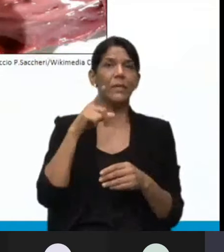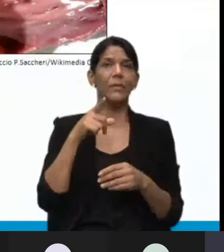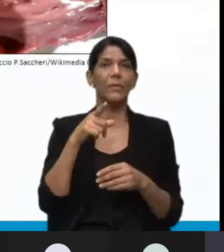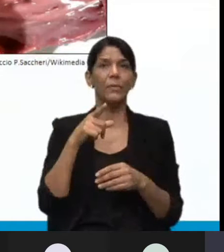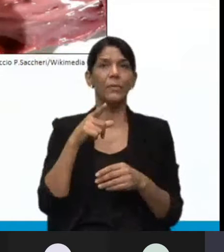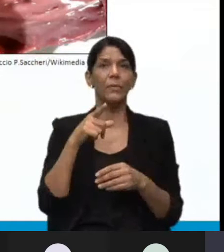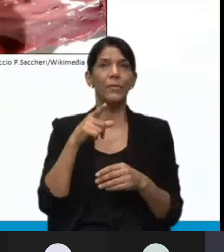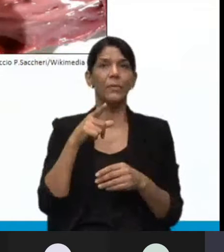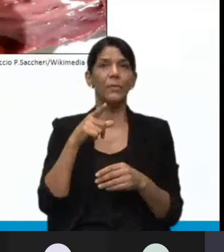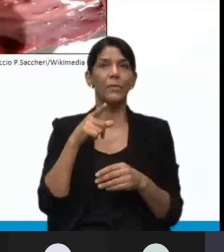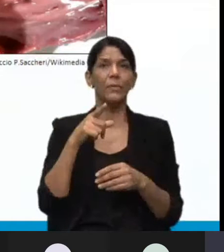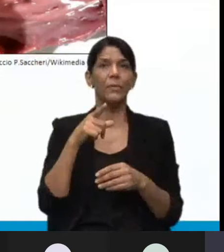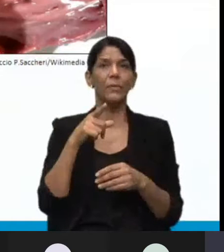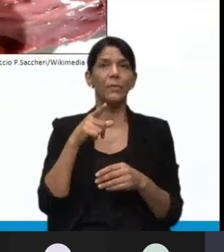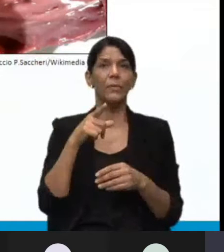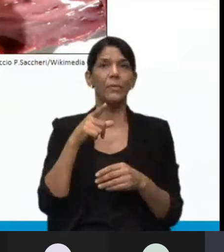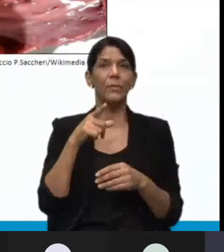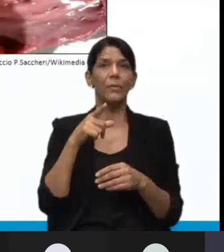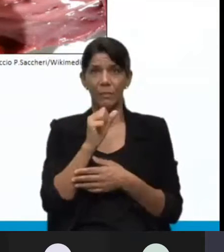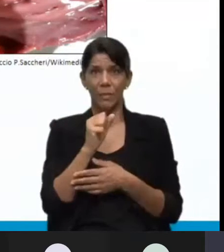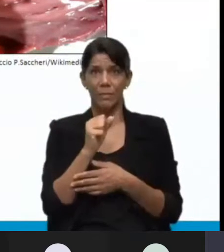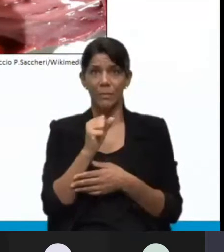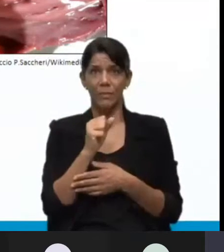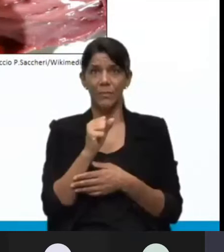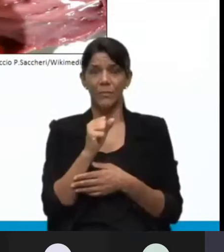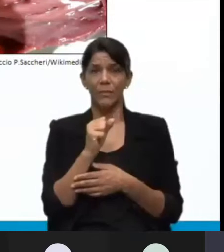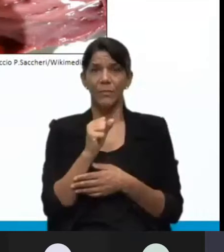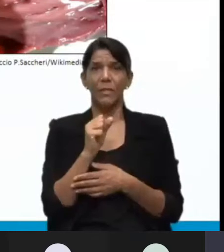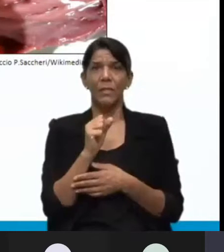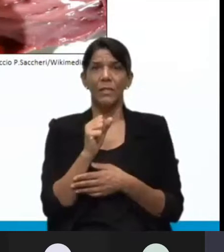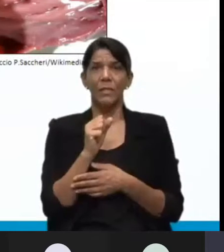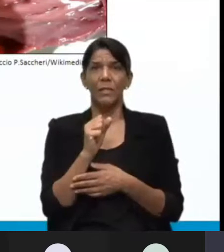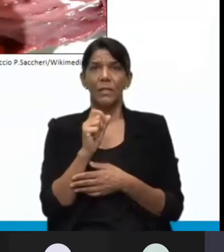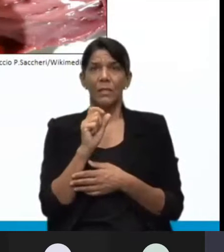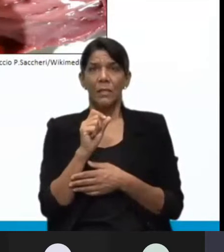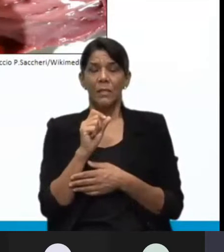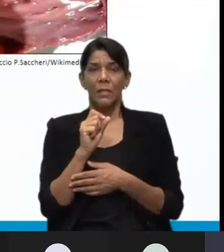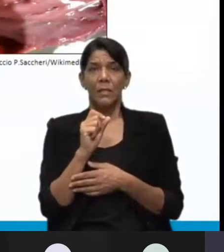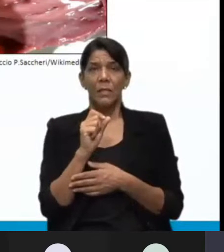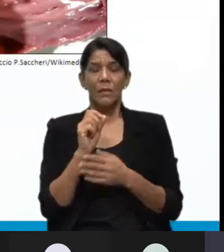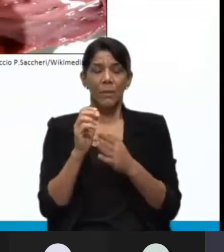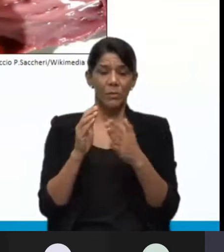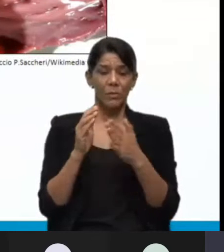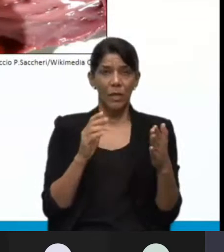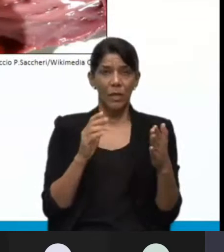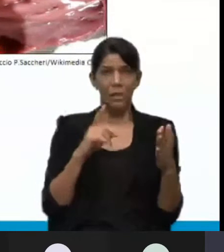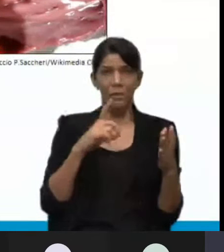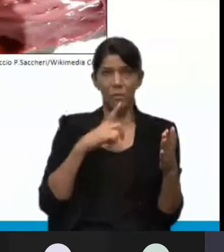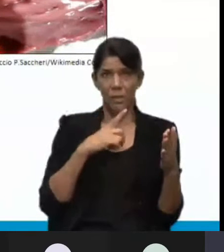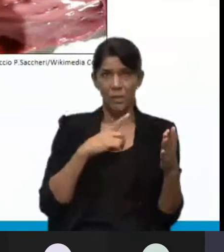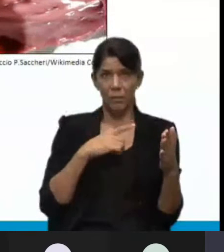ter uma depressão mais ou menos nessa região aqui, ó, tá? Que na verdade está mais deslocado